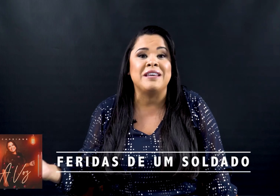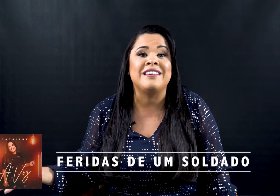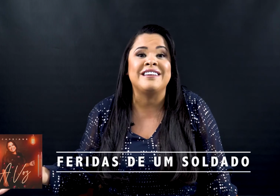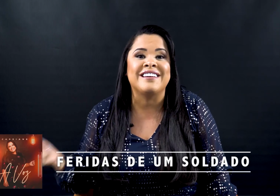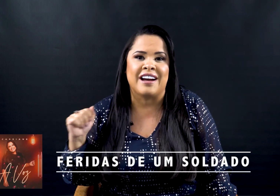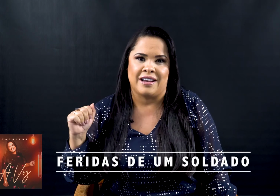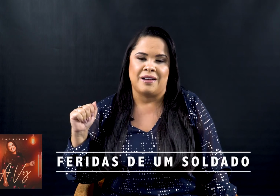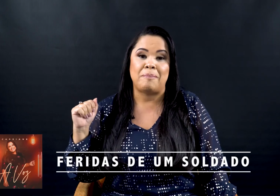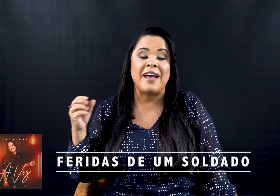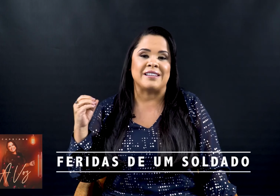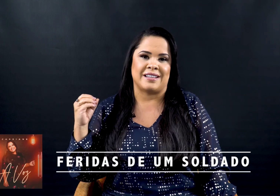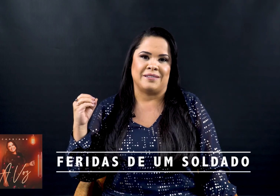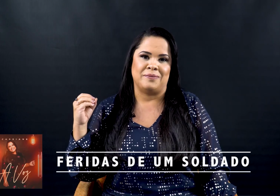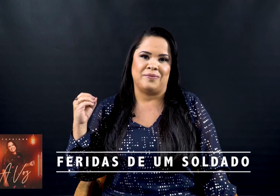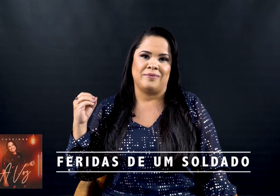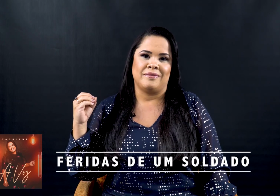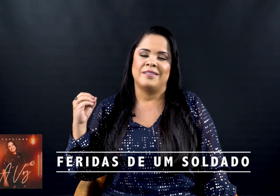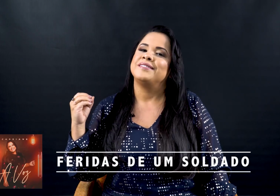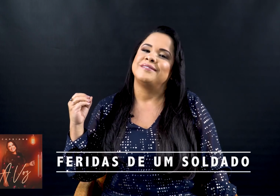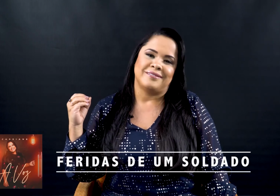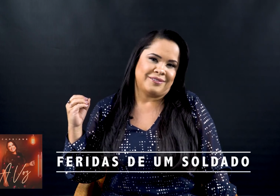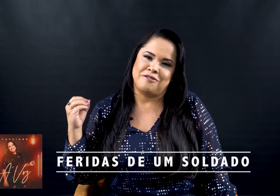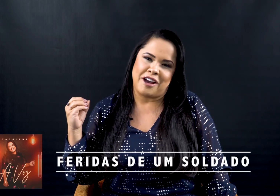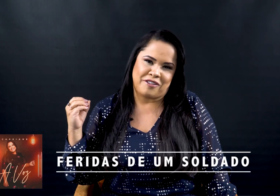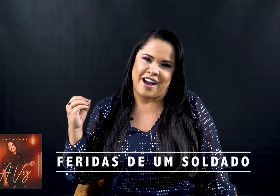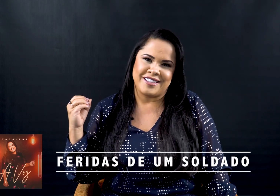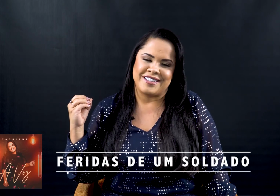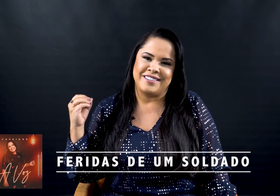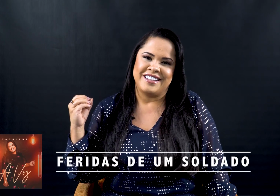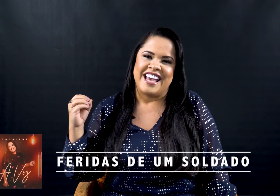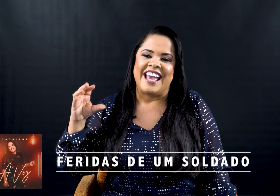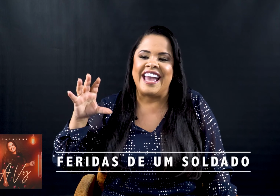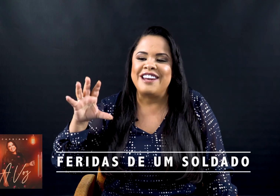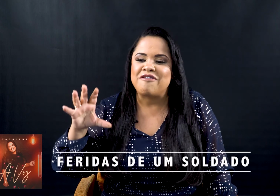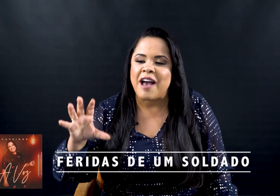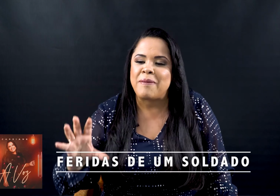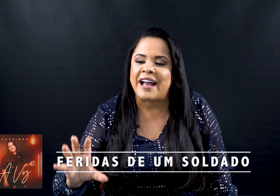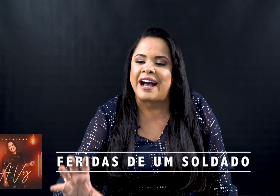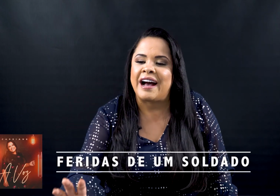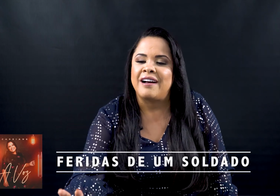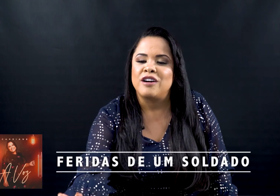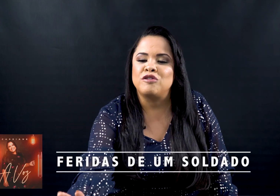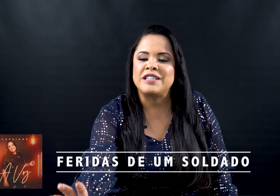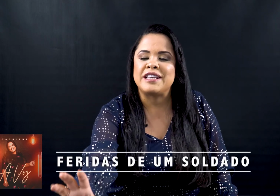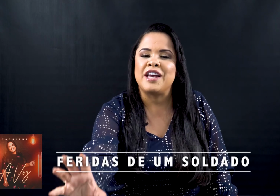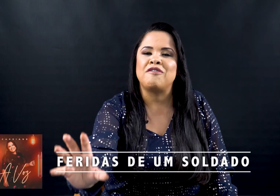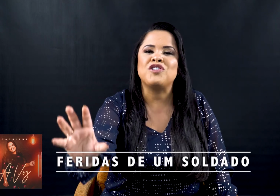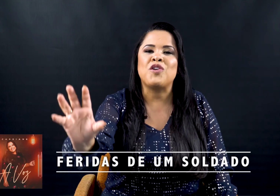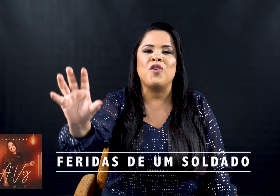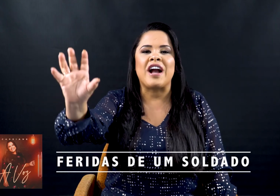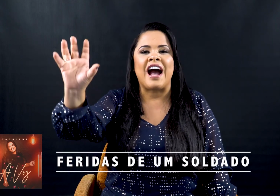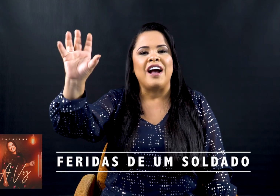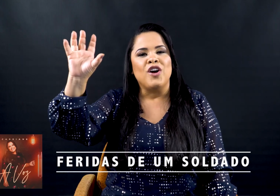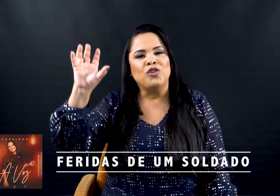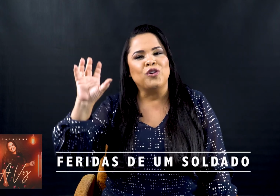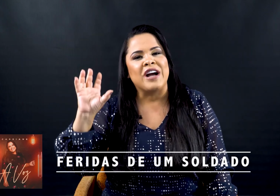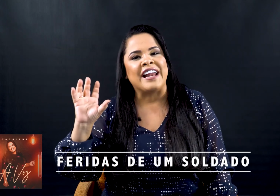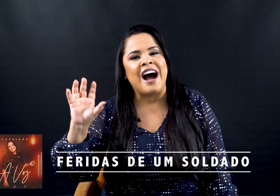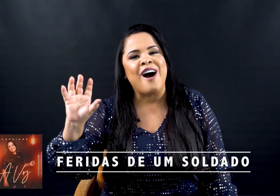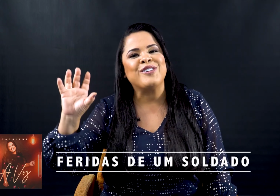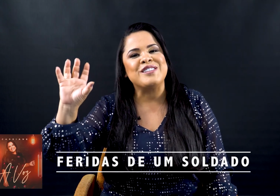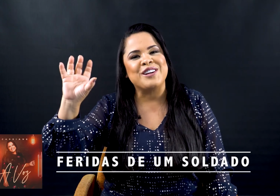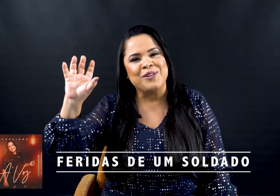tua inimiga. Pensa, não vai ficar assim. Ele vai pegar você e vai te colocar